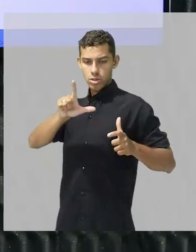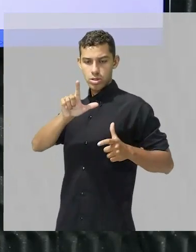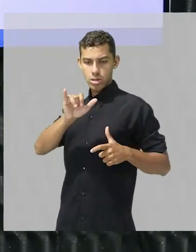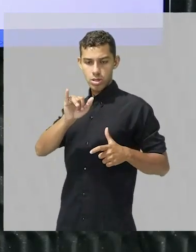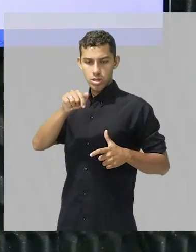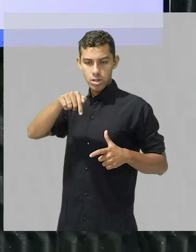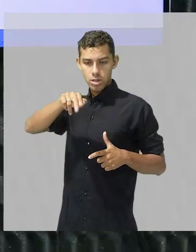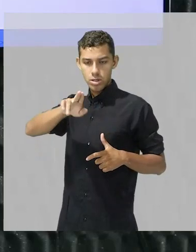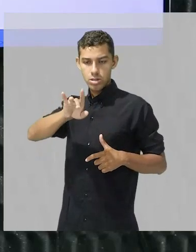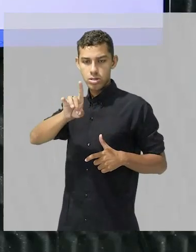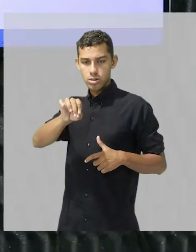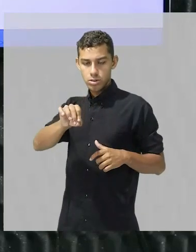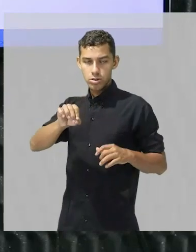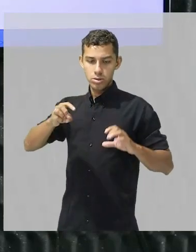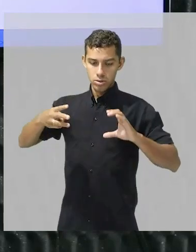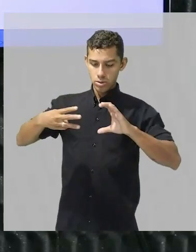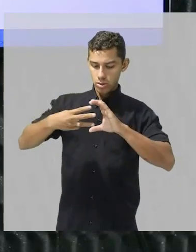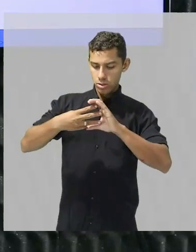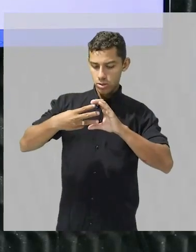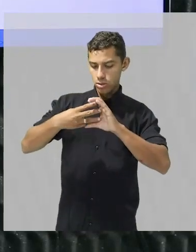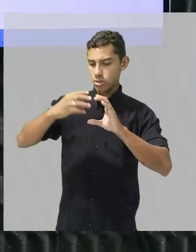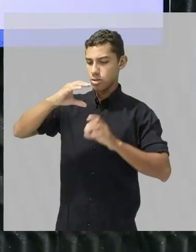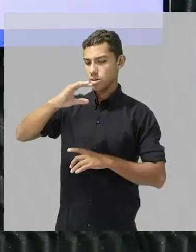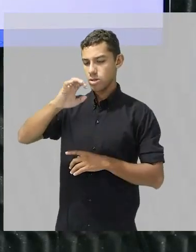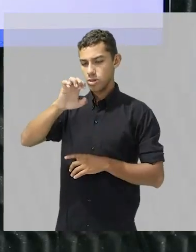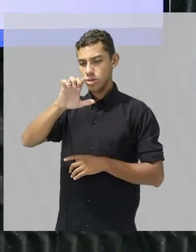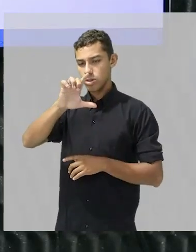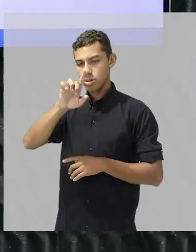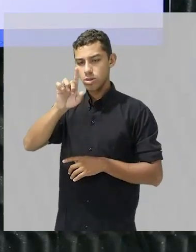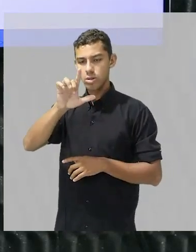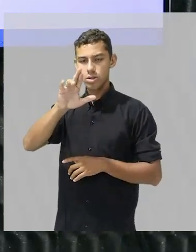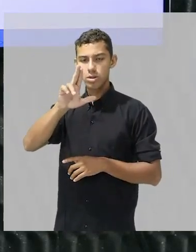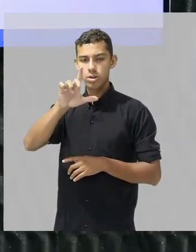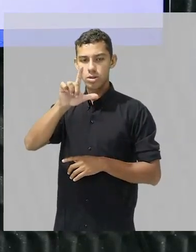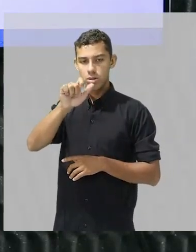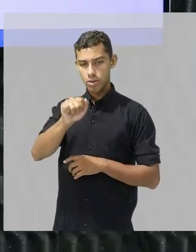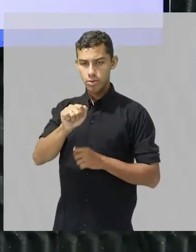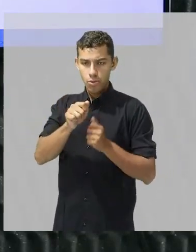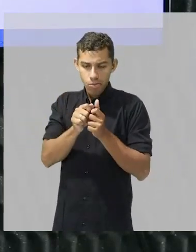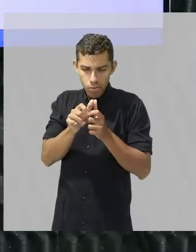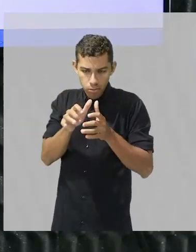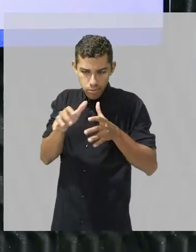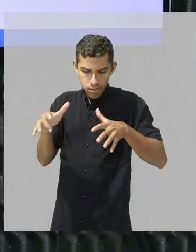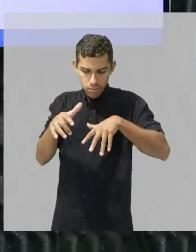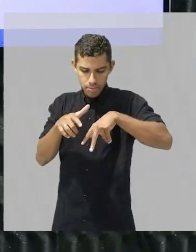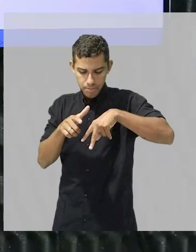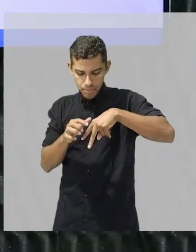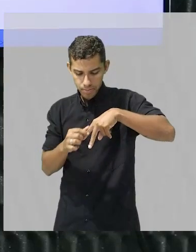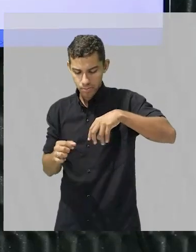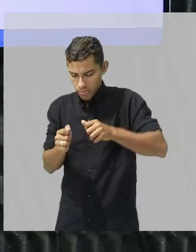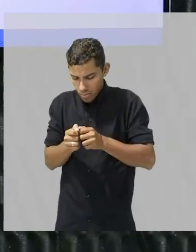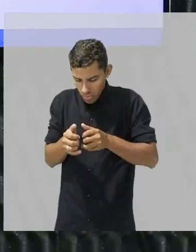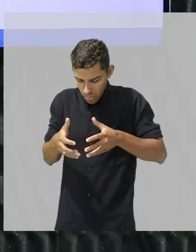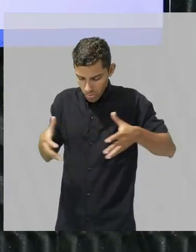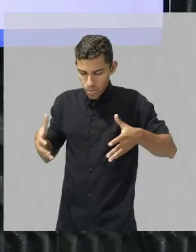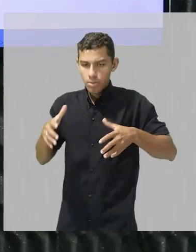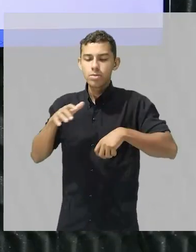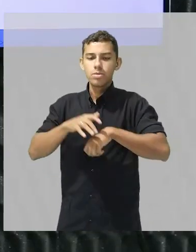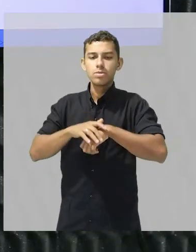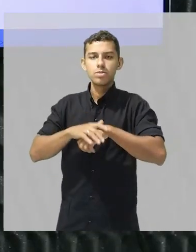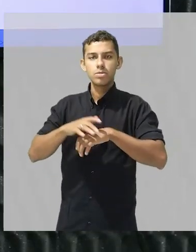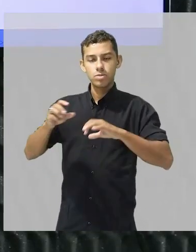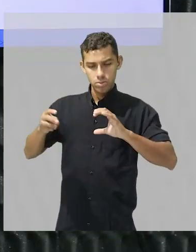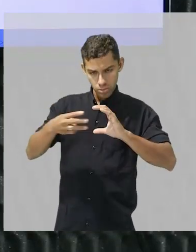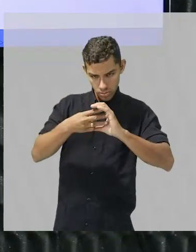fica entre as nossas células. Então, esse inchaço que ele comenta aqui é o acúmulo de líquido entre as